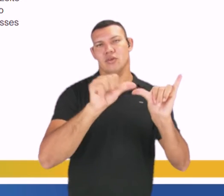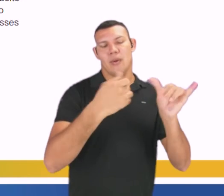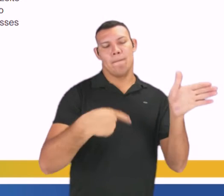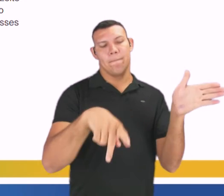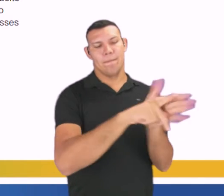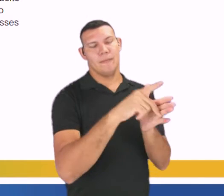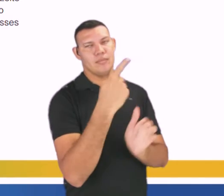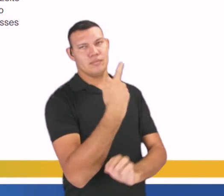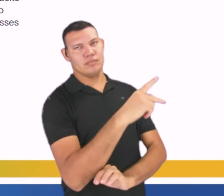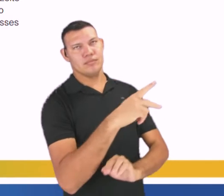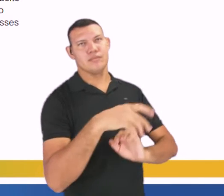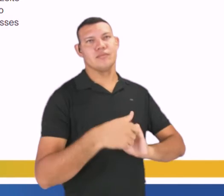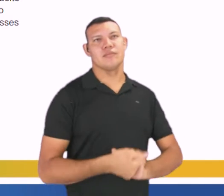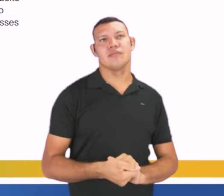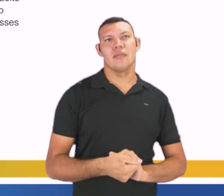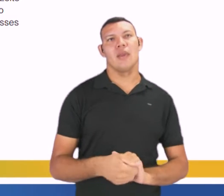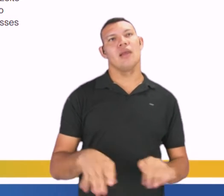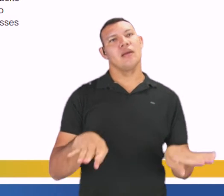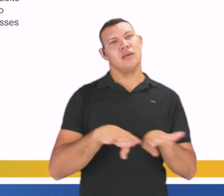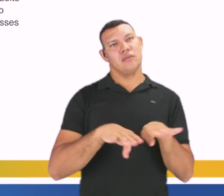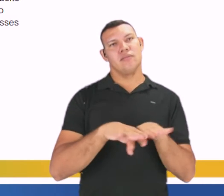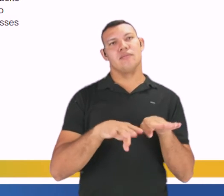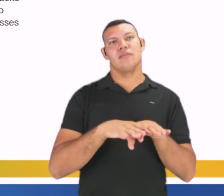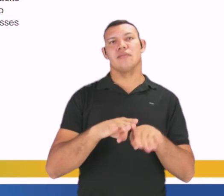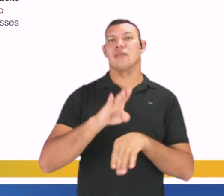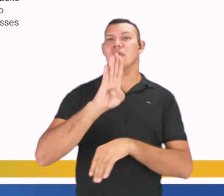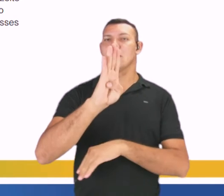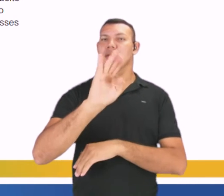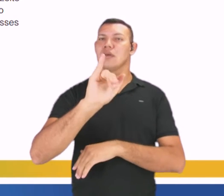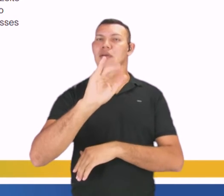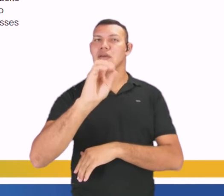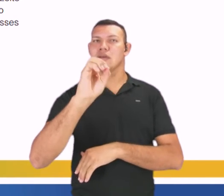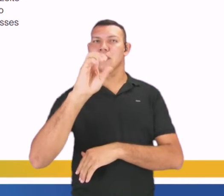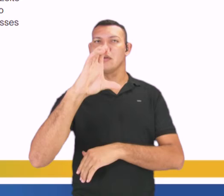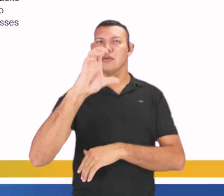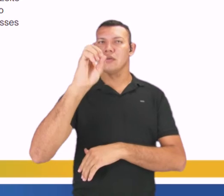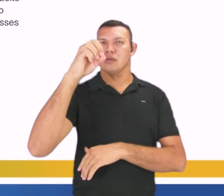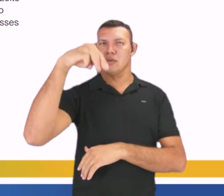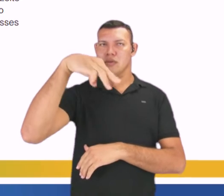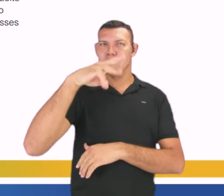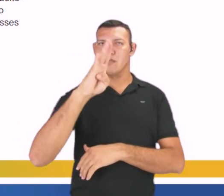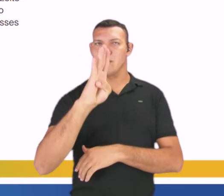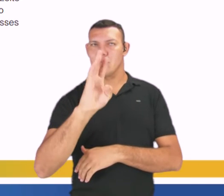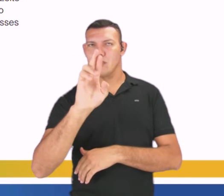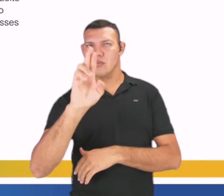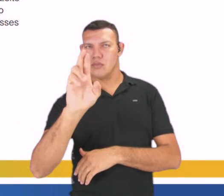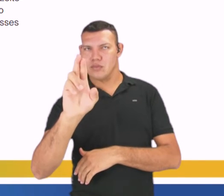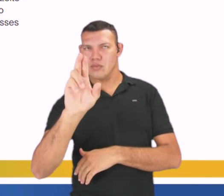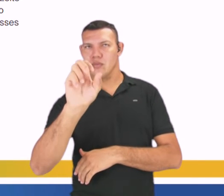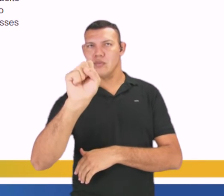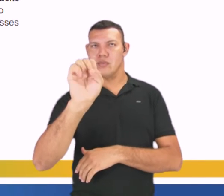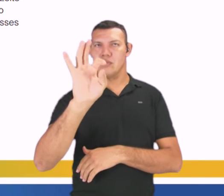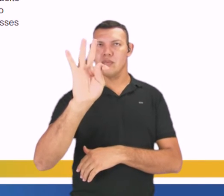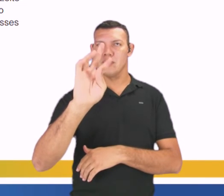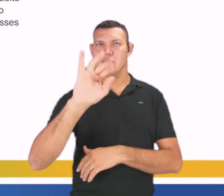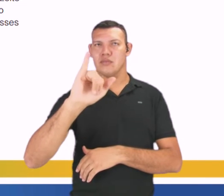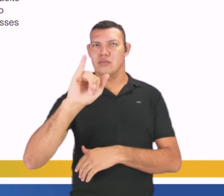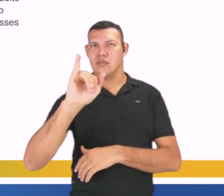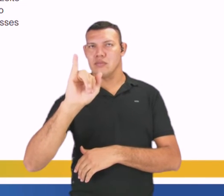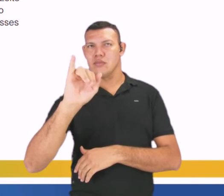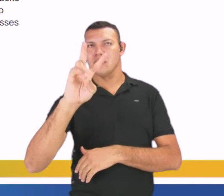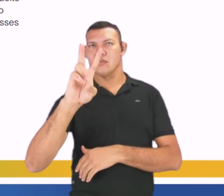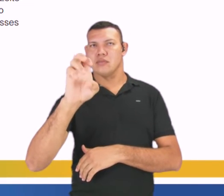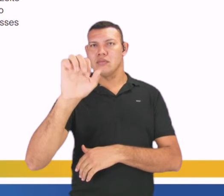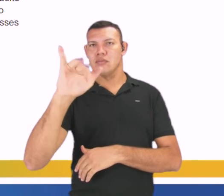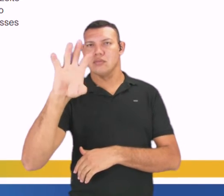Nós temos também do biocombustíveis, né? A produção dos biocombustíveis através desse trabalho com